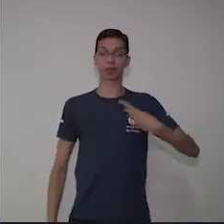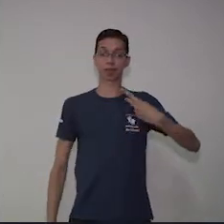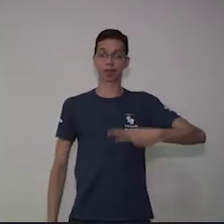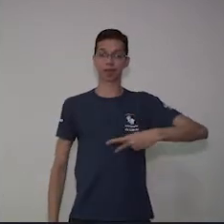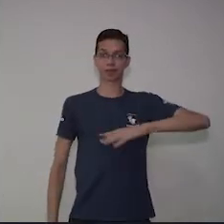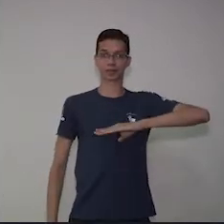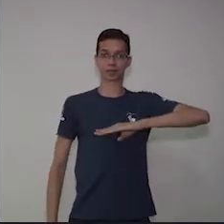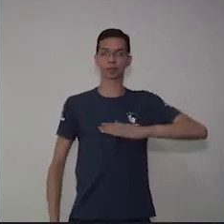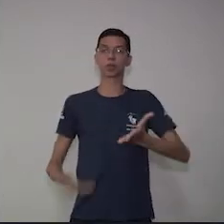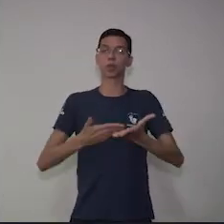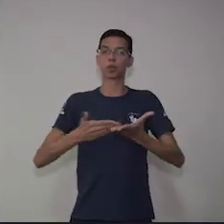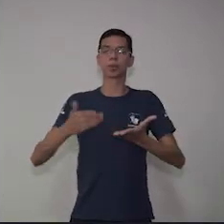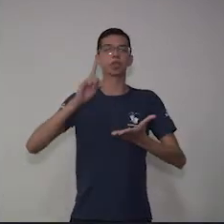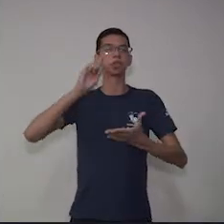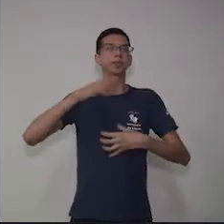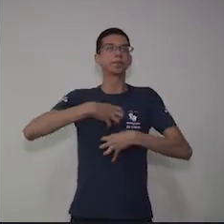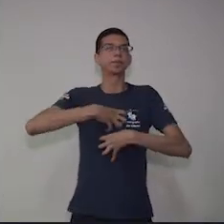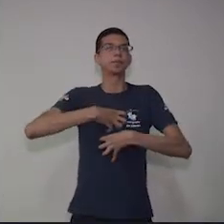início de sintomas